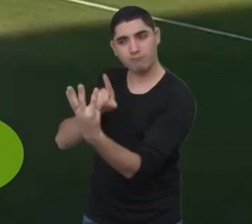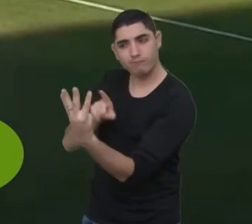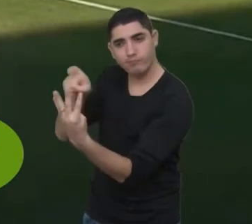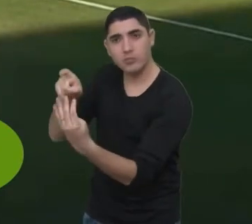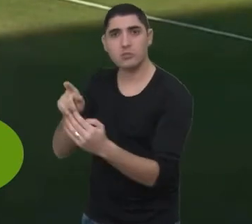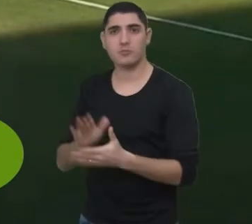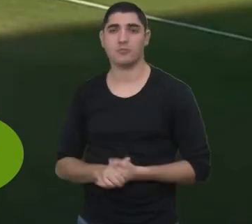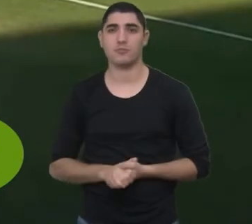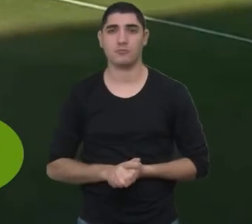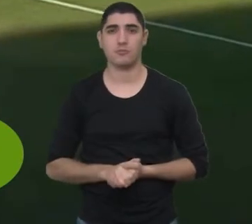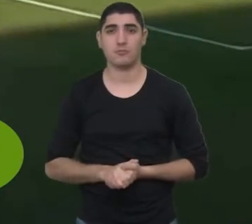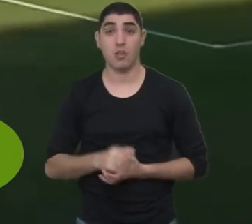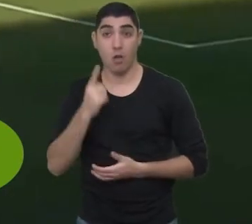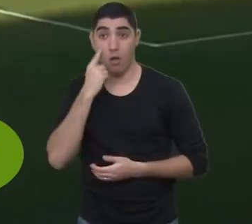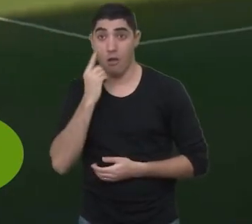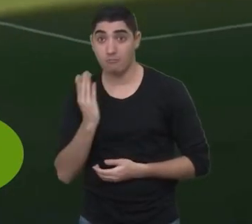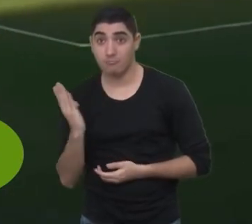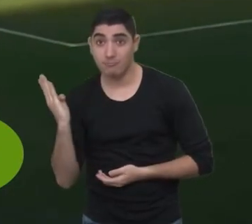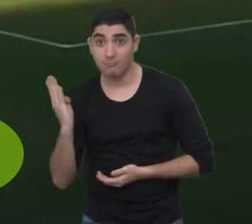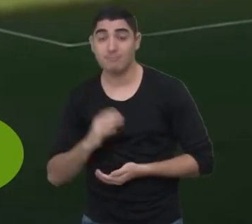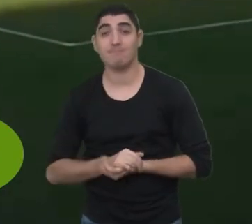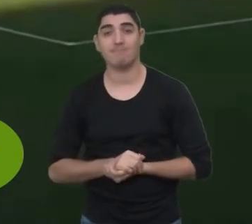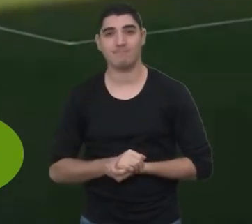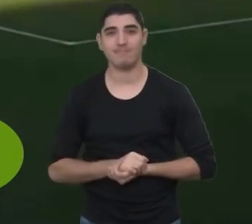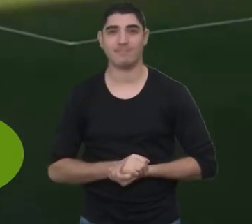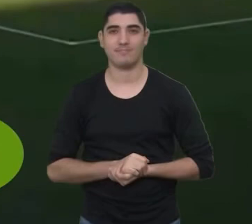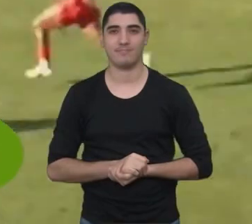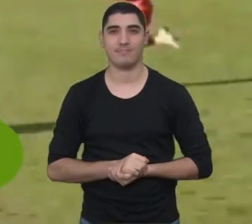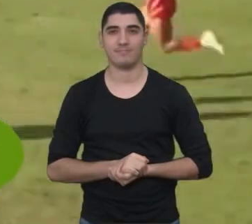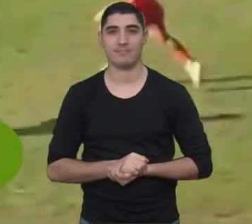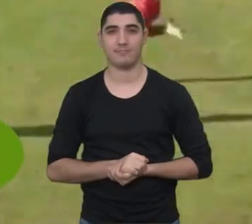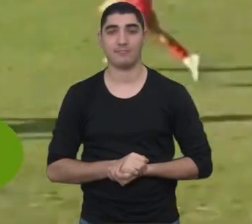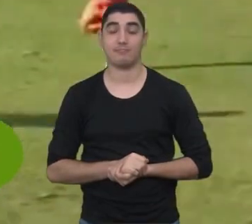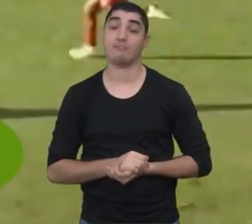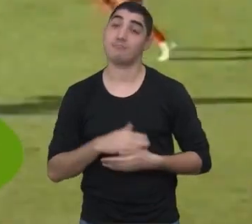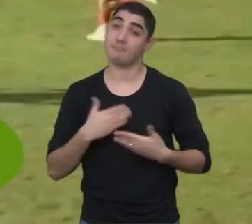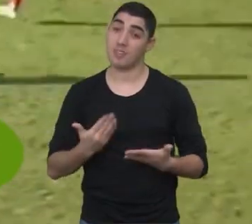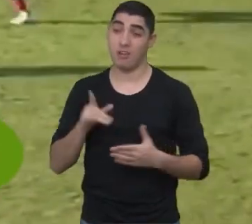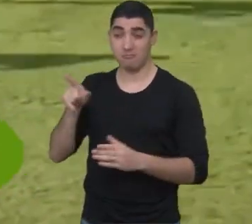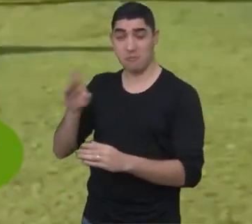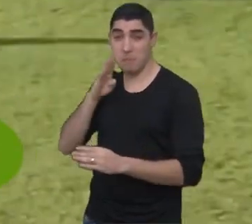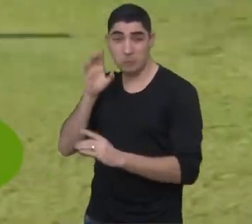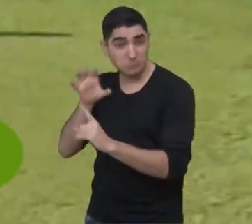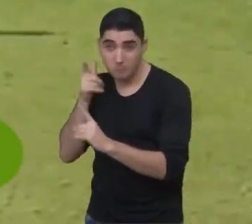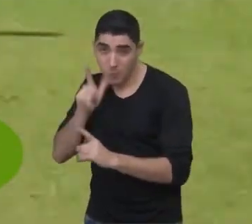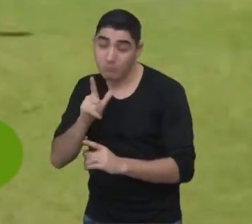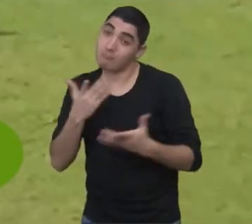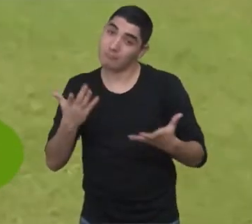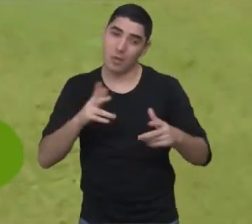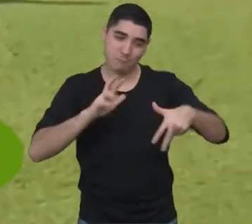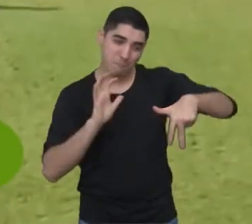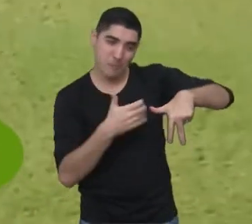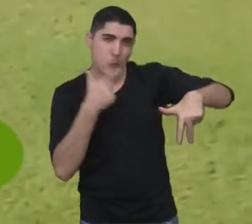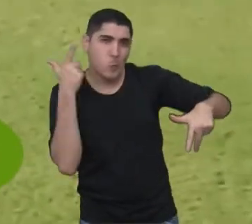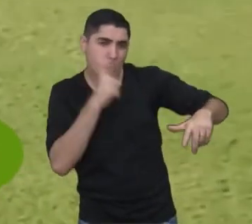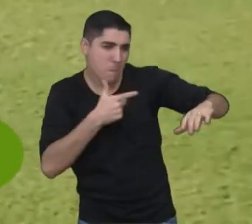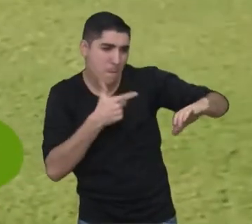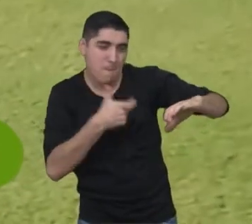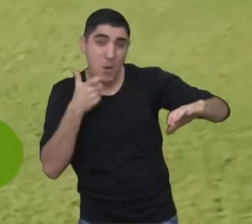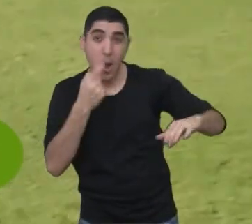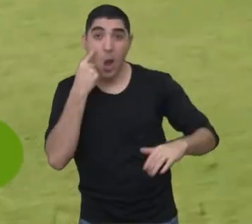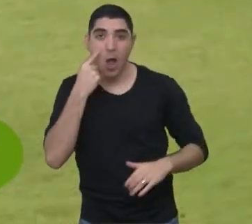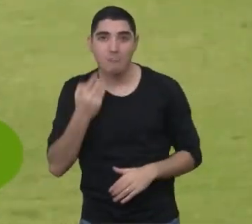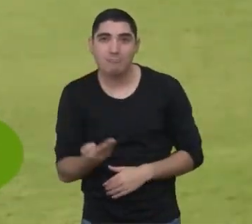ensaiada, Cauã de canhota bateu à direita de João Marcos. E quem não faz, toma. Jonathan Broca recebeu na